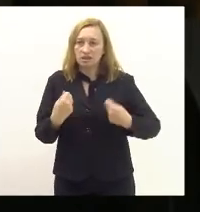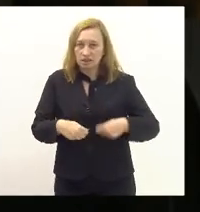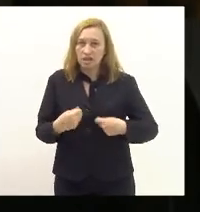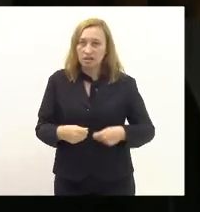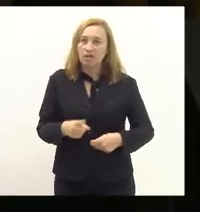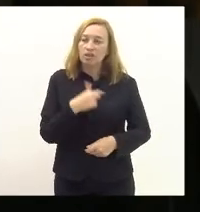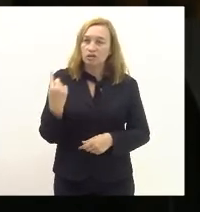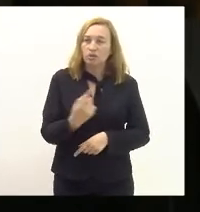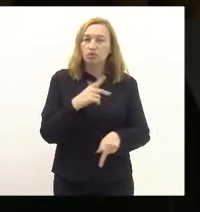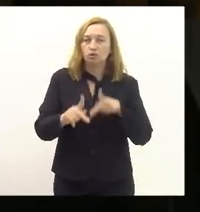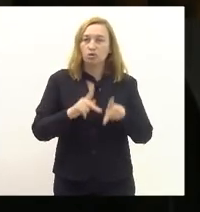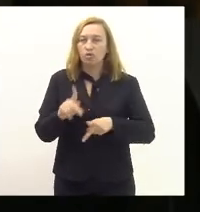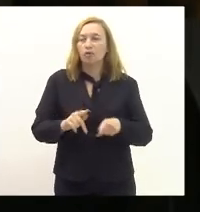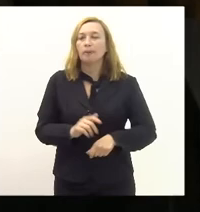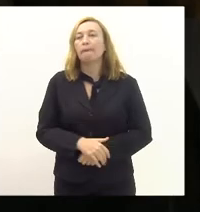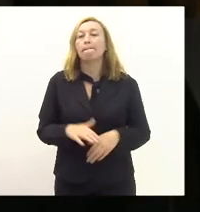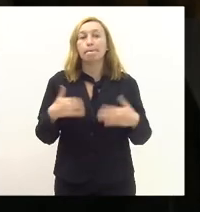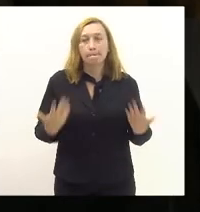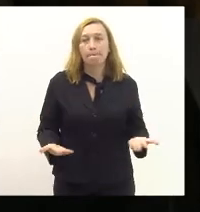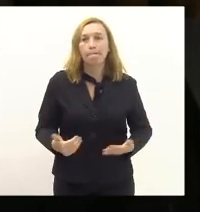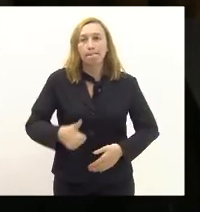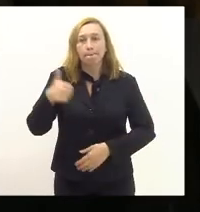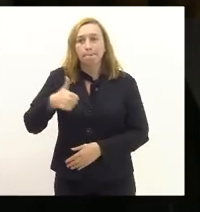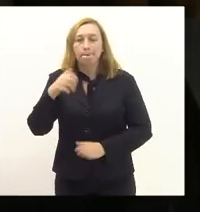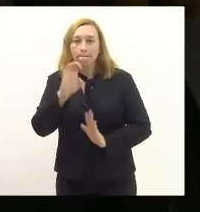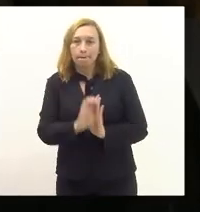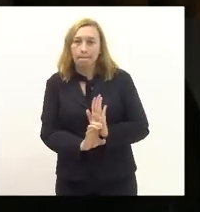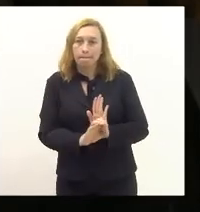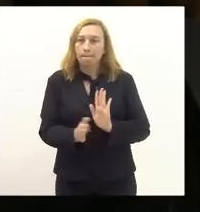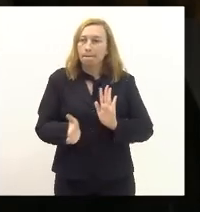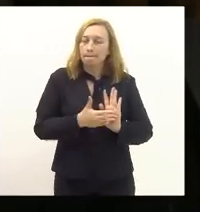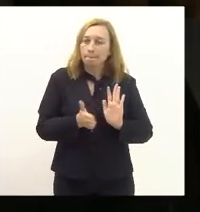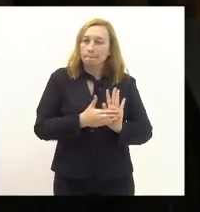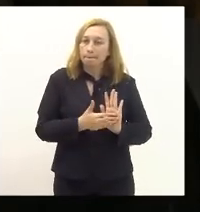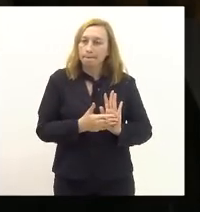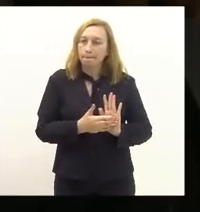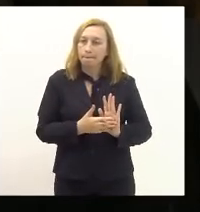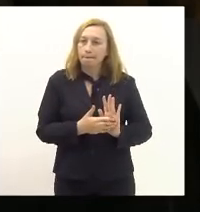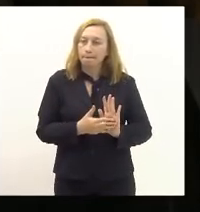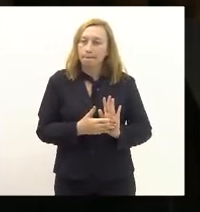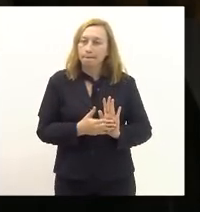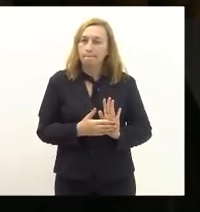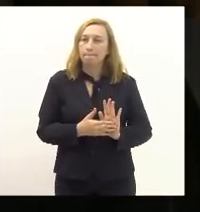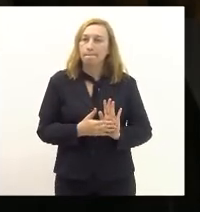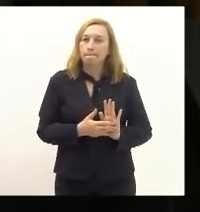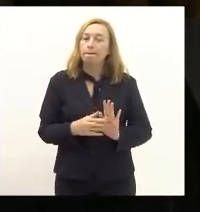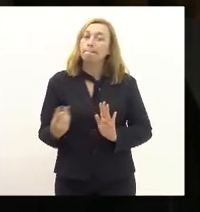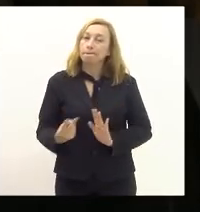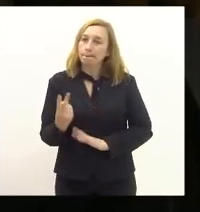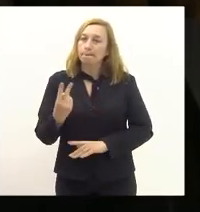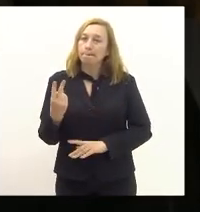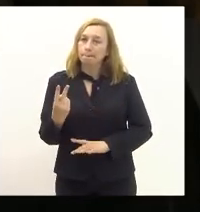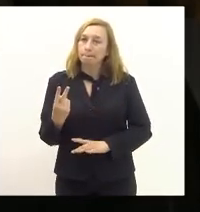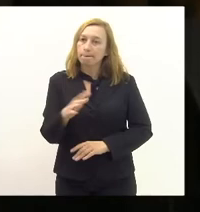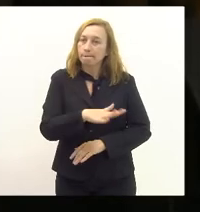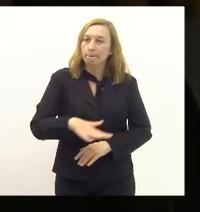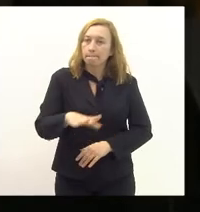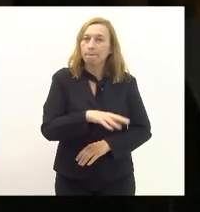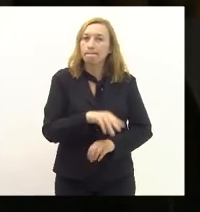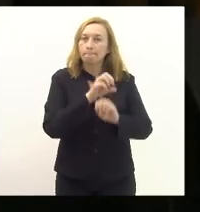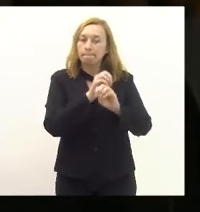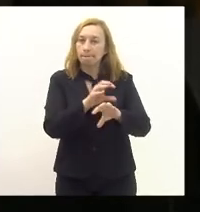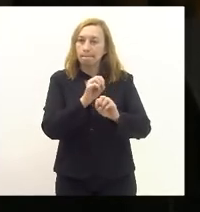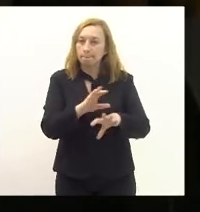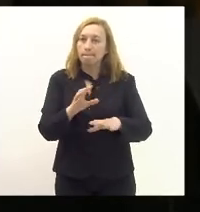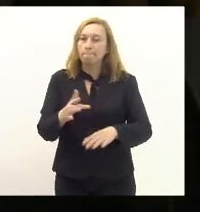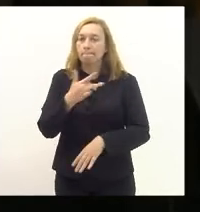a nossa população. Então, a primeira emenda é aquela que propõe a vedação do contingenciamento de valores nas áreas de educação,